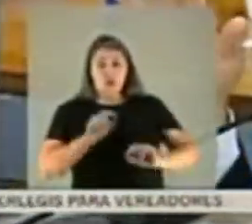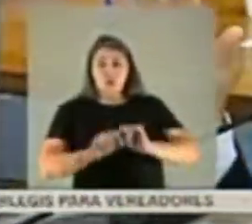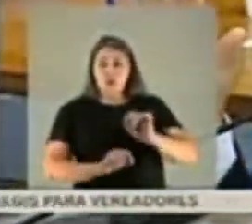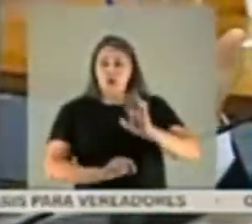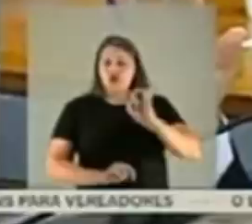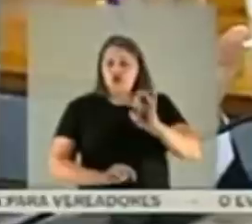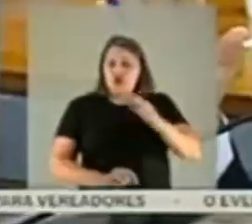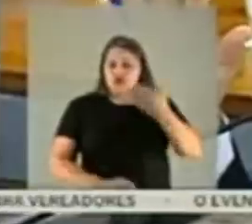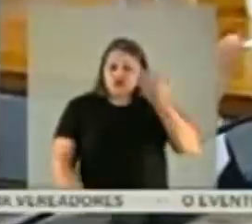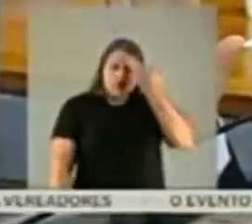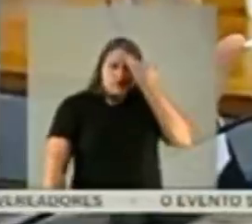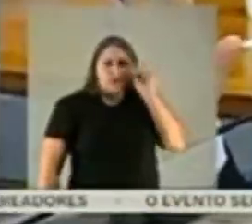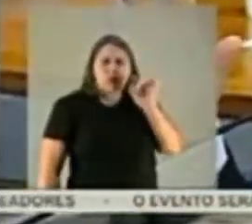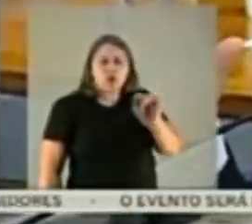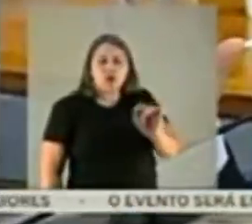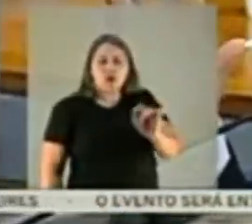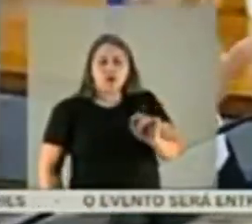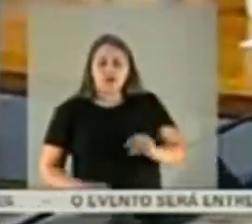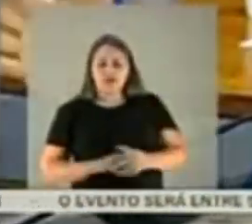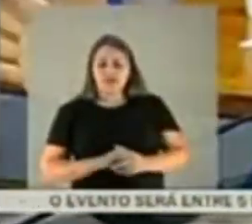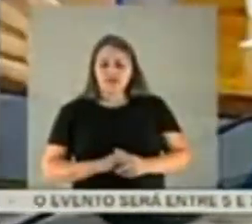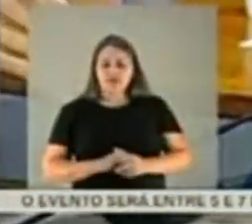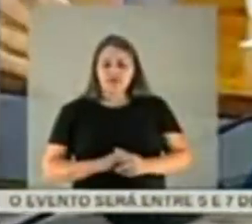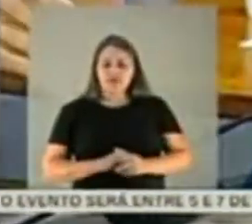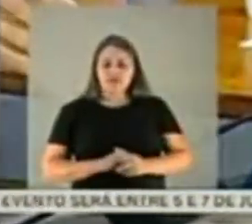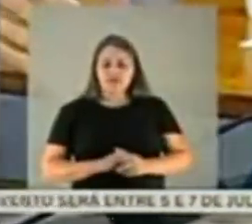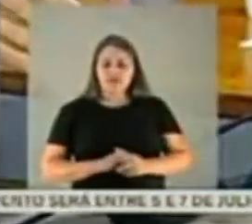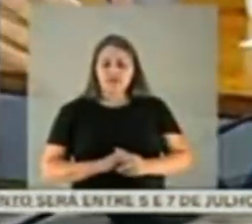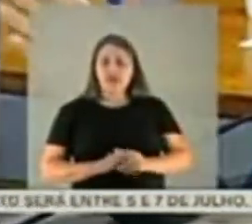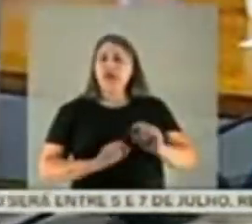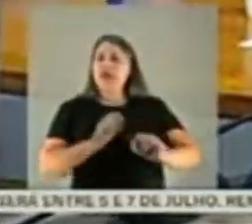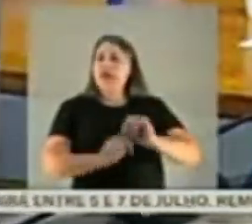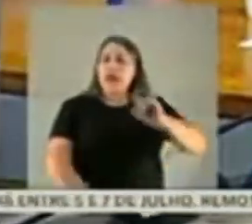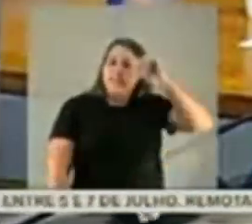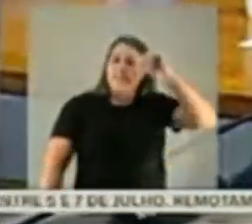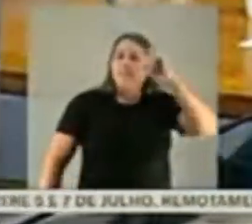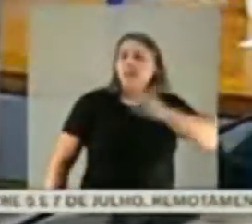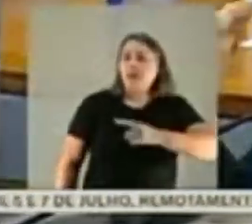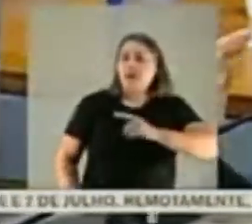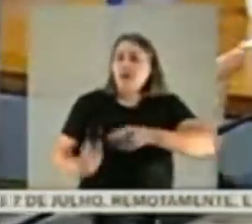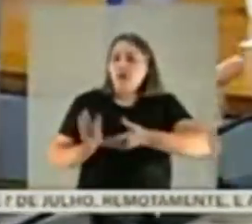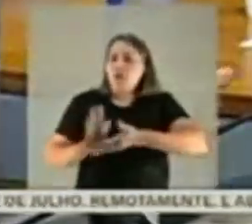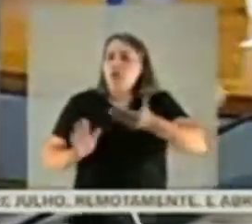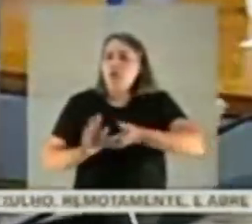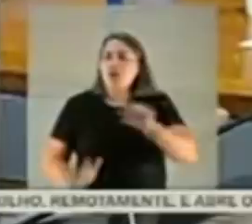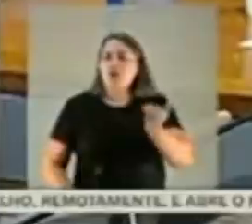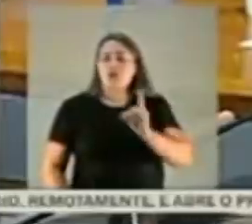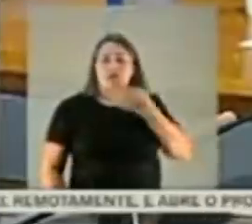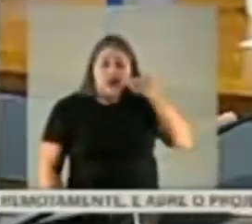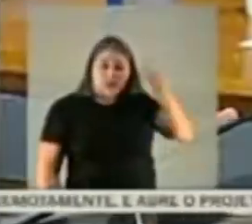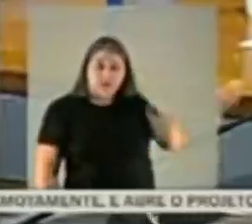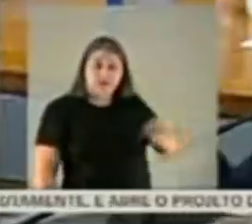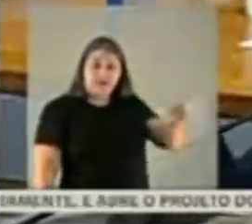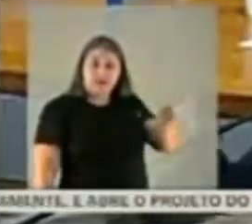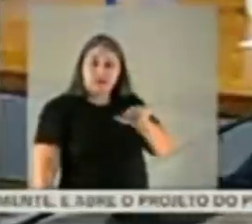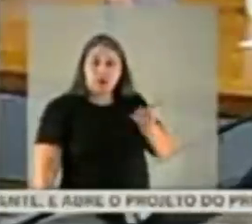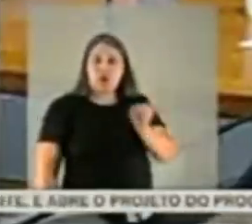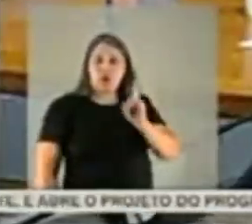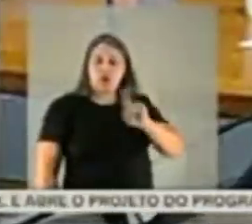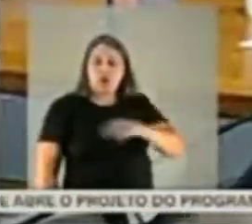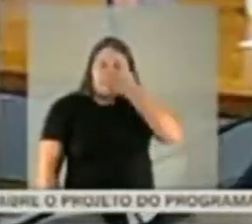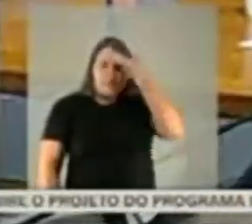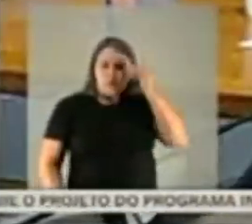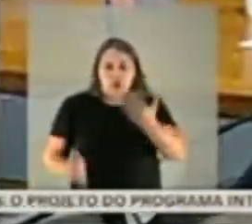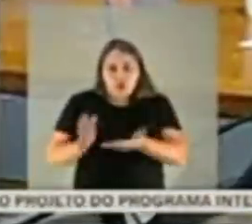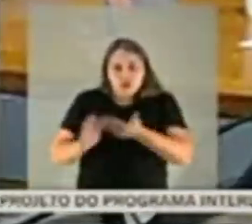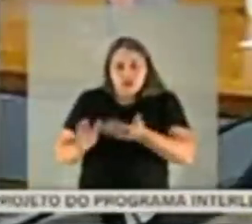A questão lógica aqui é o fato de que quem é o ordenador de despesa ou não. Vossa Excelência disse que não foi o ordenador de despesa. A mesma lógica